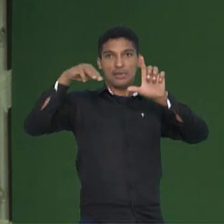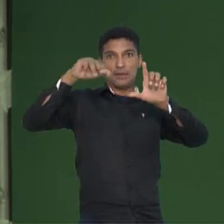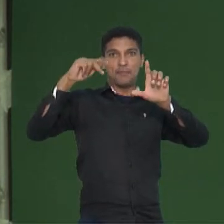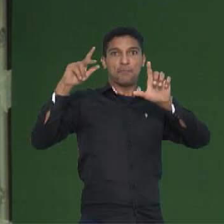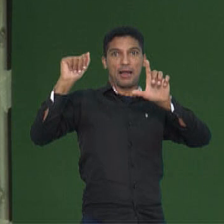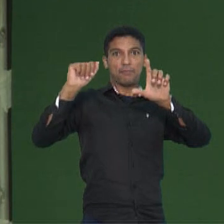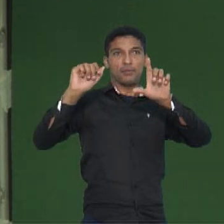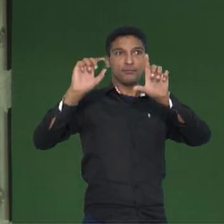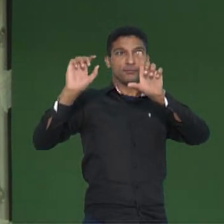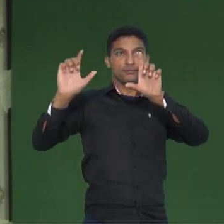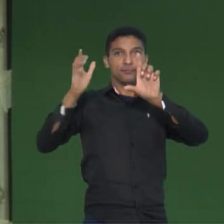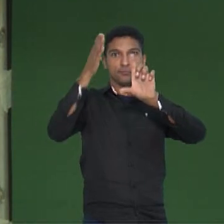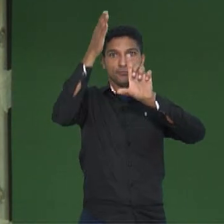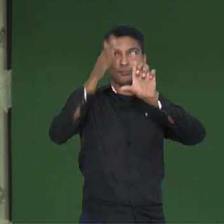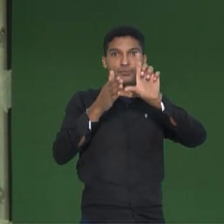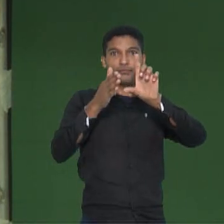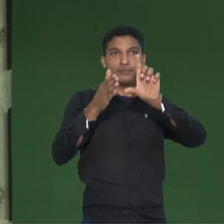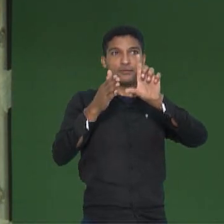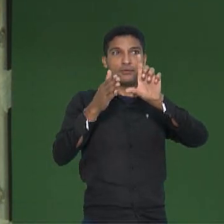dois são